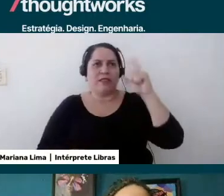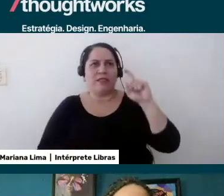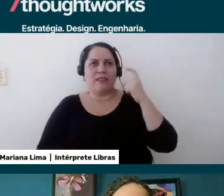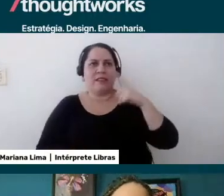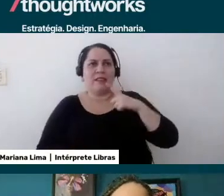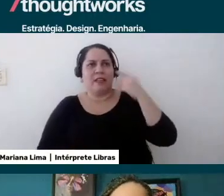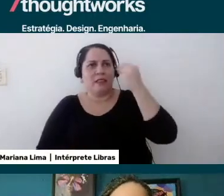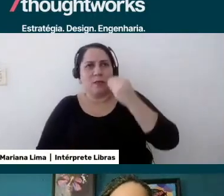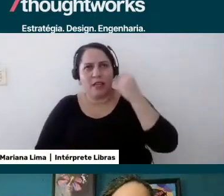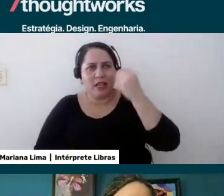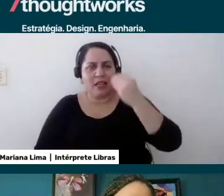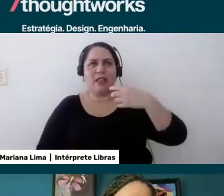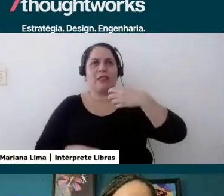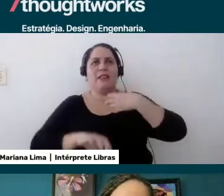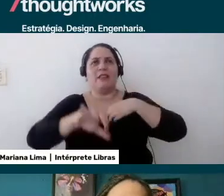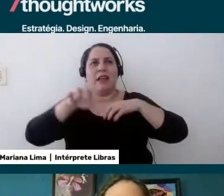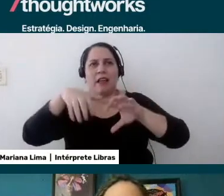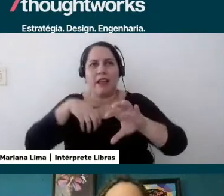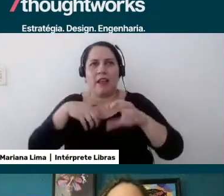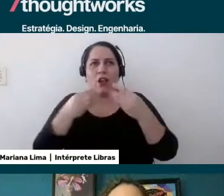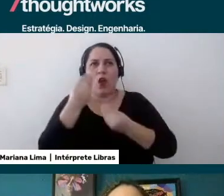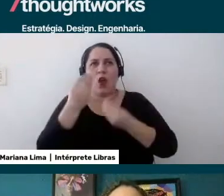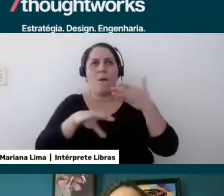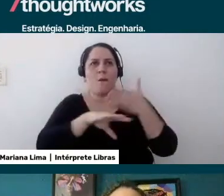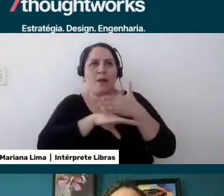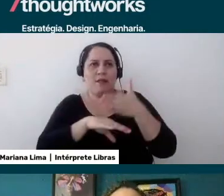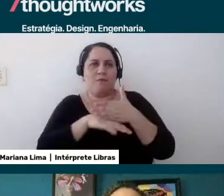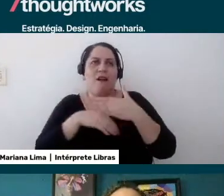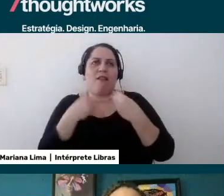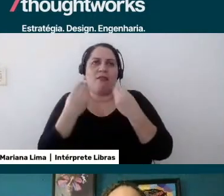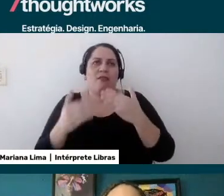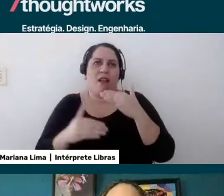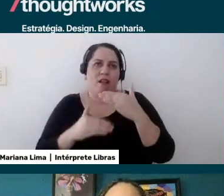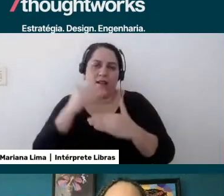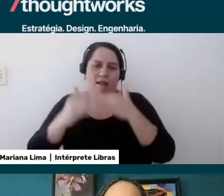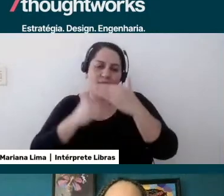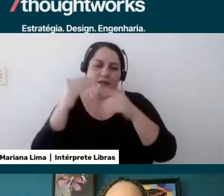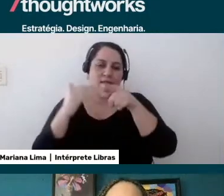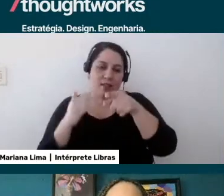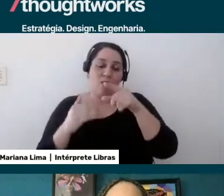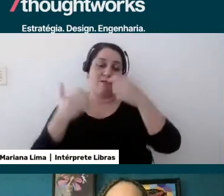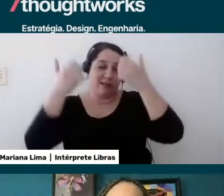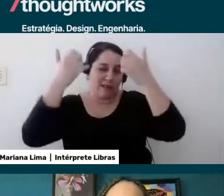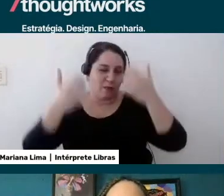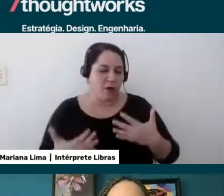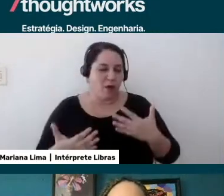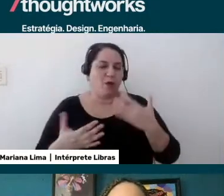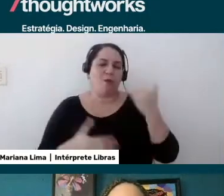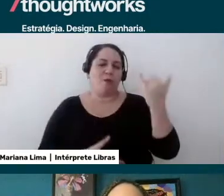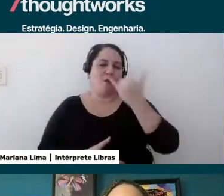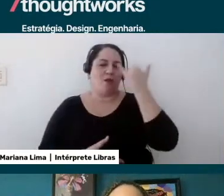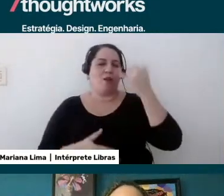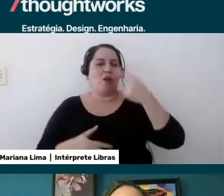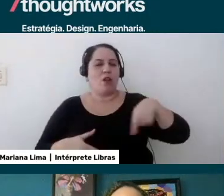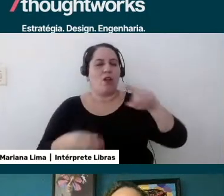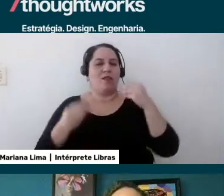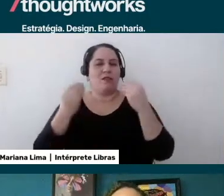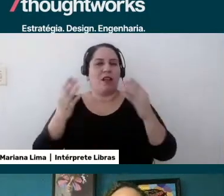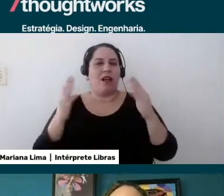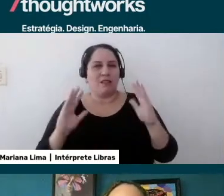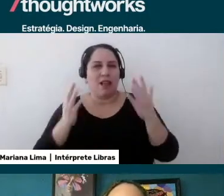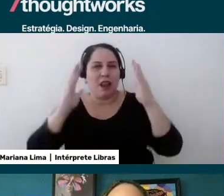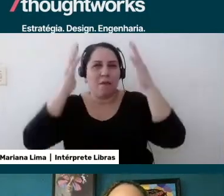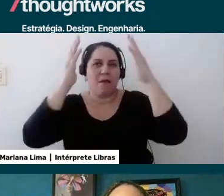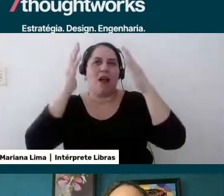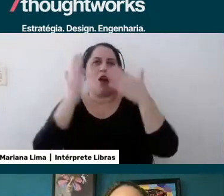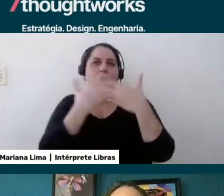nessa construção. E aí o Kleber foi trazendo aqui o quanto que é importante a gente celebrar as pequenas vitórias, né, a